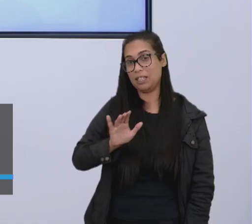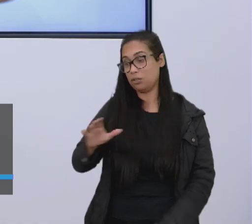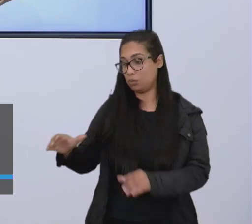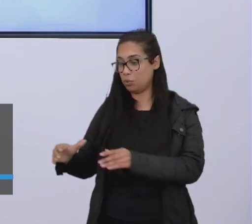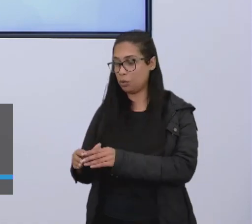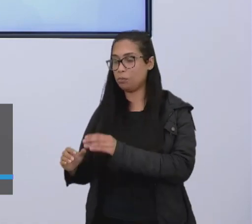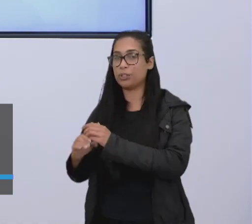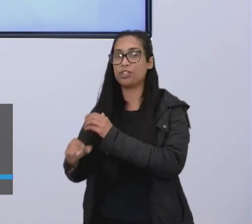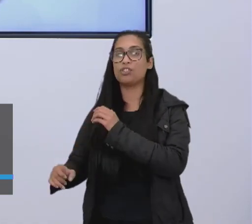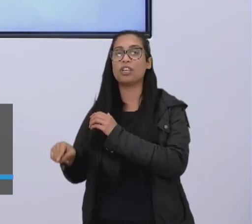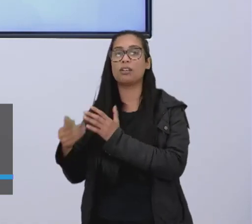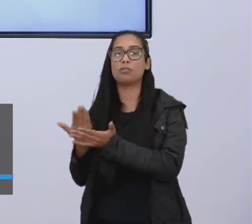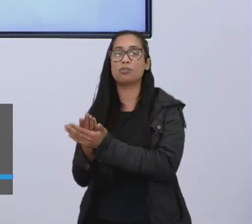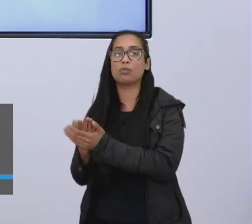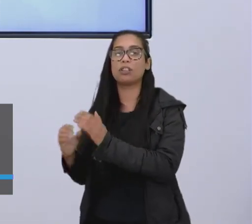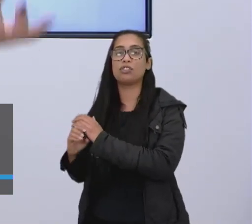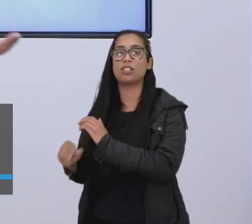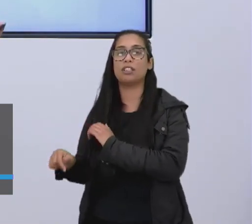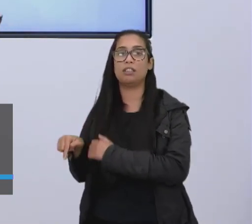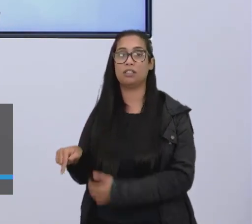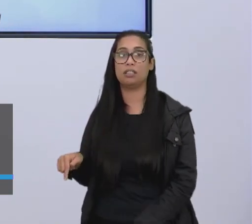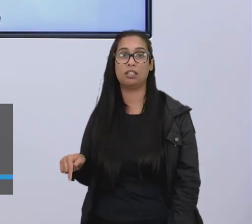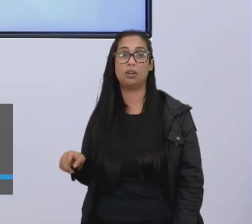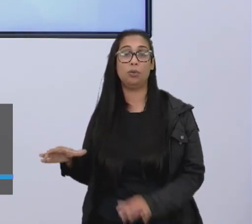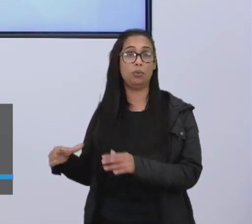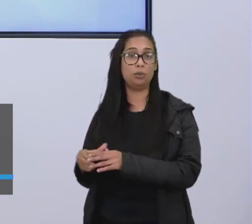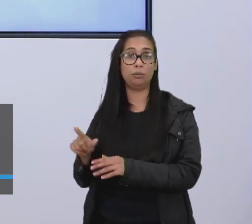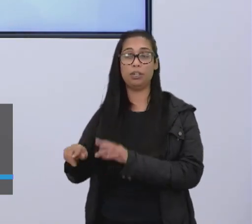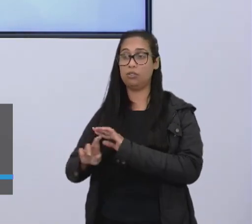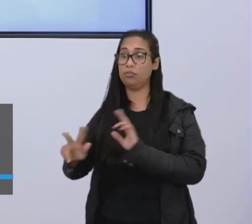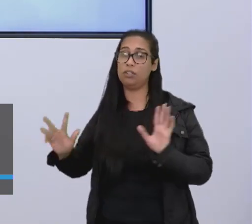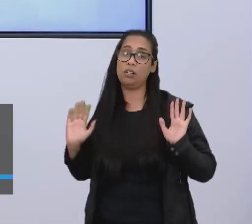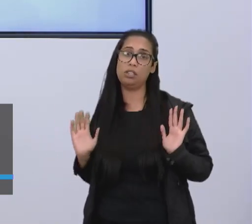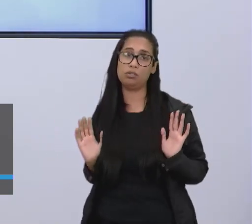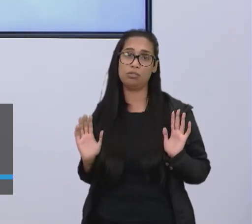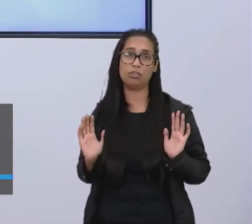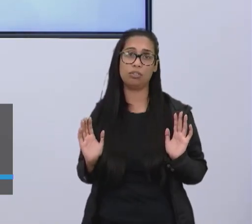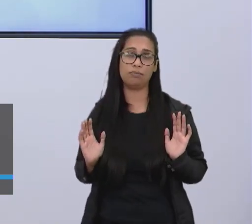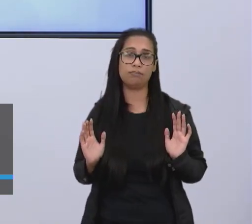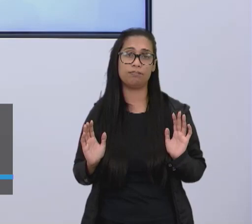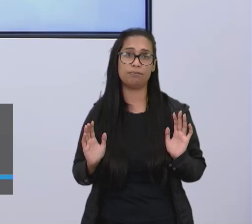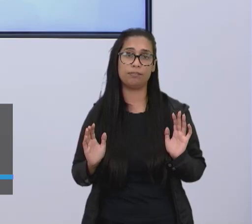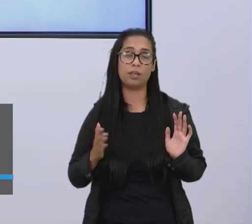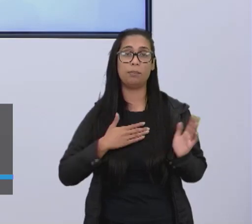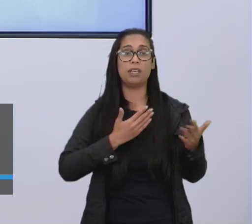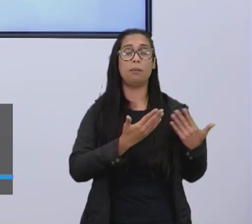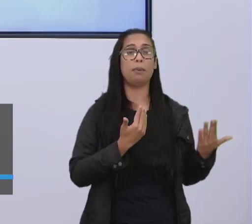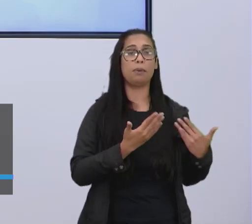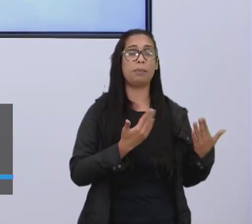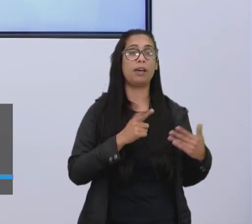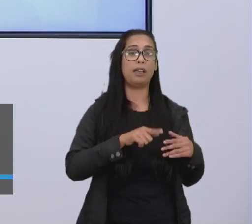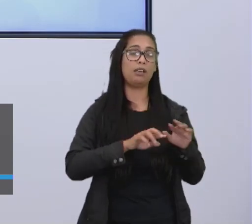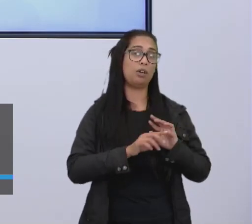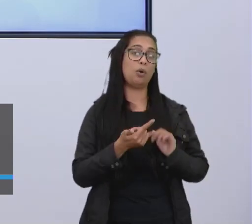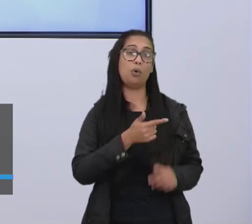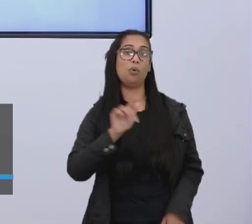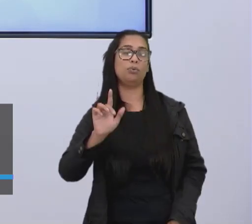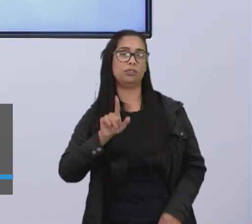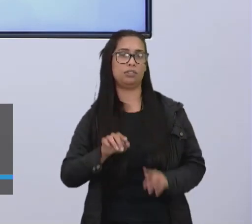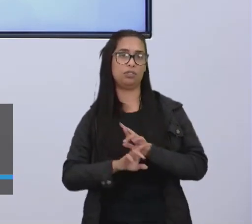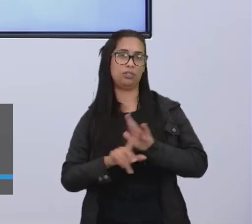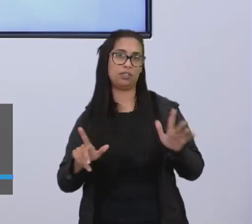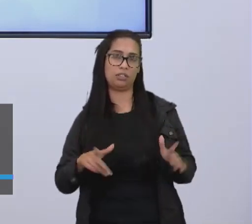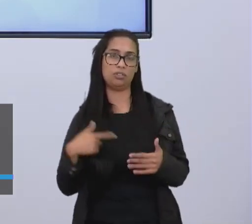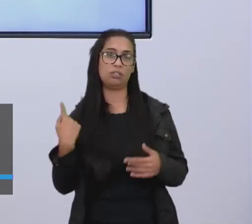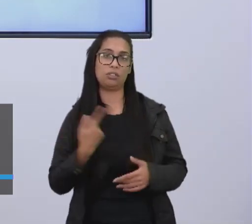conversa. Por quê? Porque a gente não está no mesmo grupo social, o que não significa que a gente não tenha que interagir ou que a gente não tenha essa relação